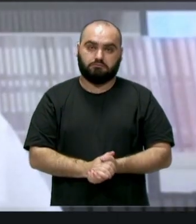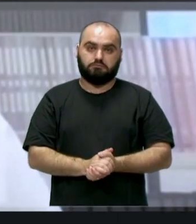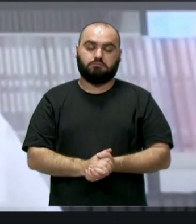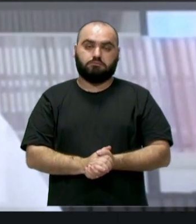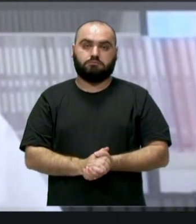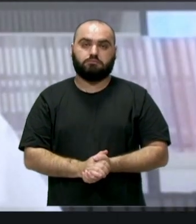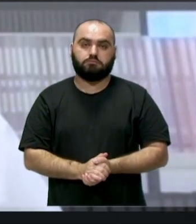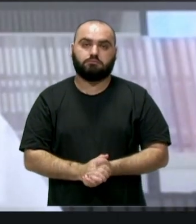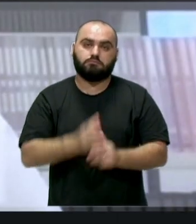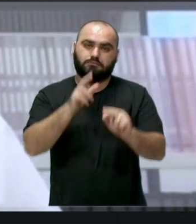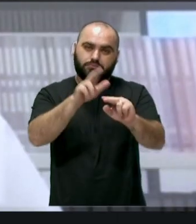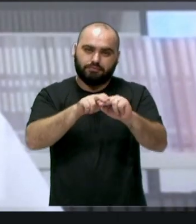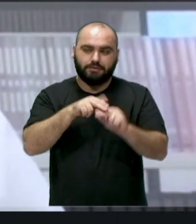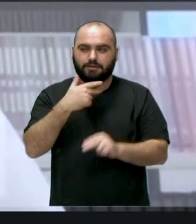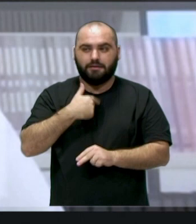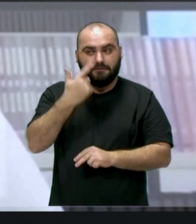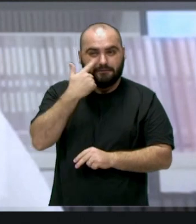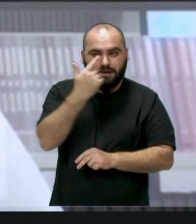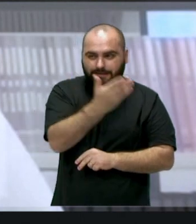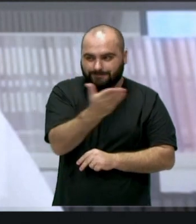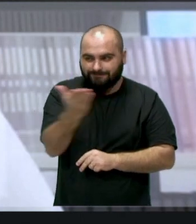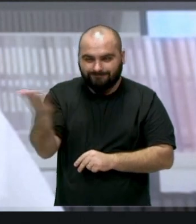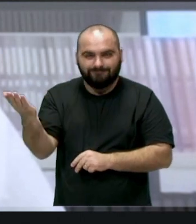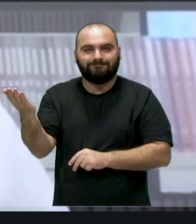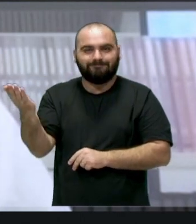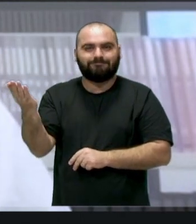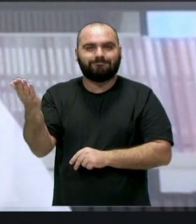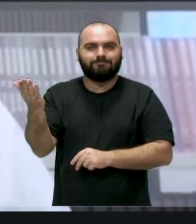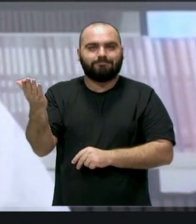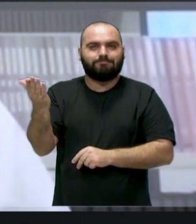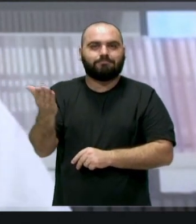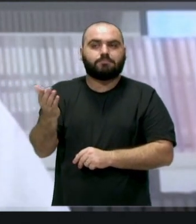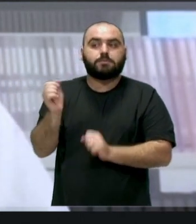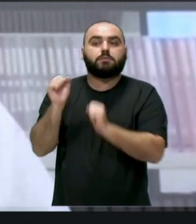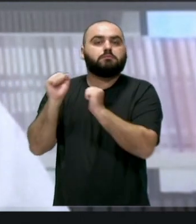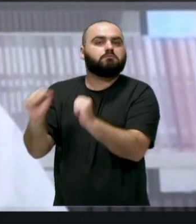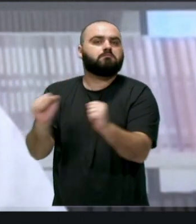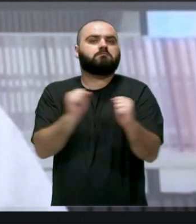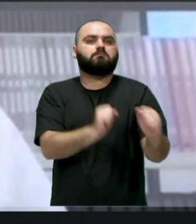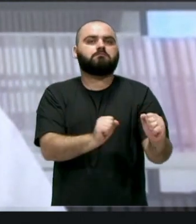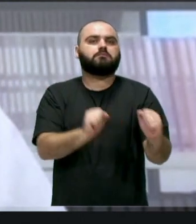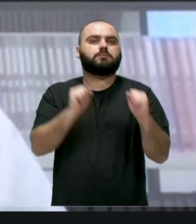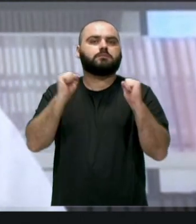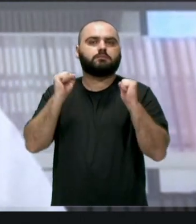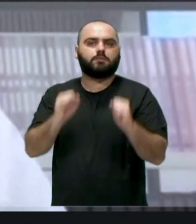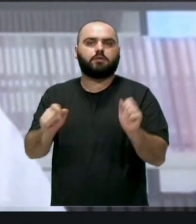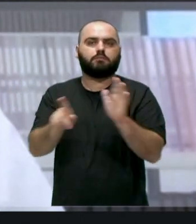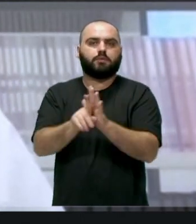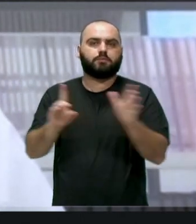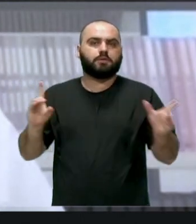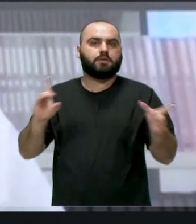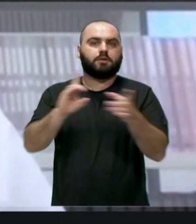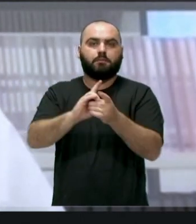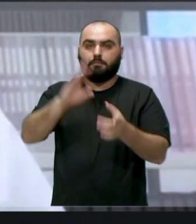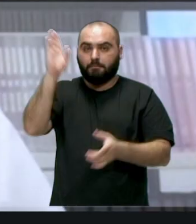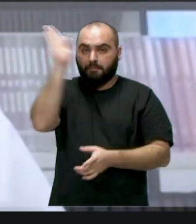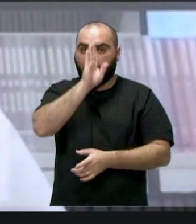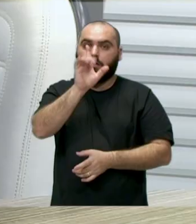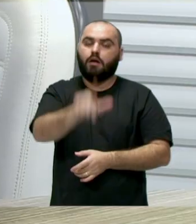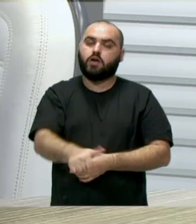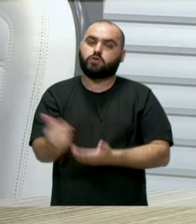dúvida alguma, nós enxergamos aí um grande potencial para a democracia brasileira, que são esses